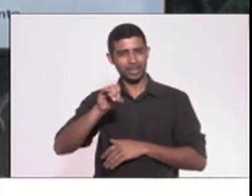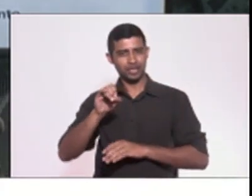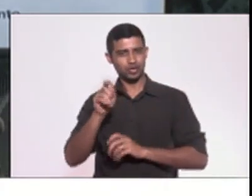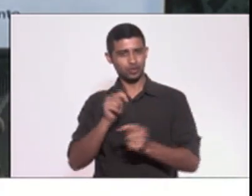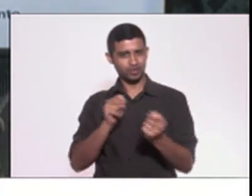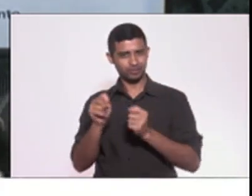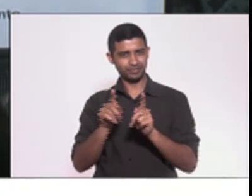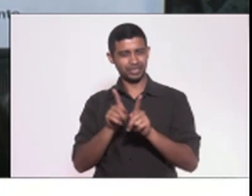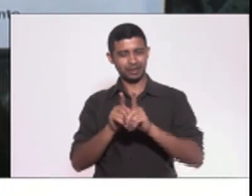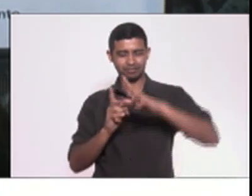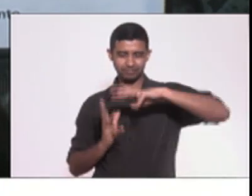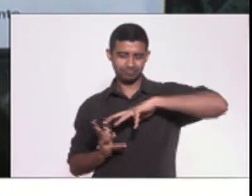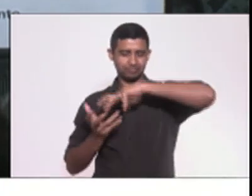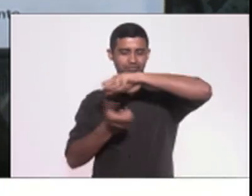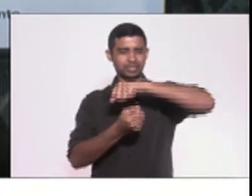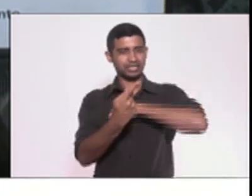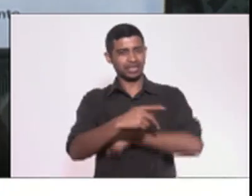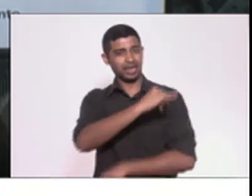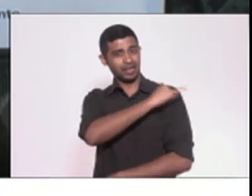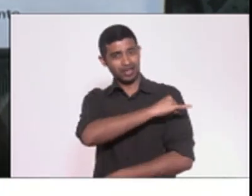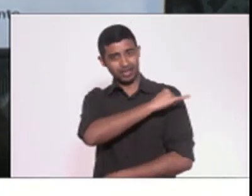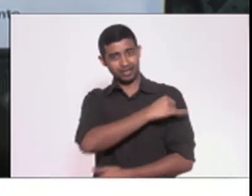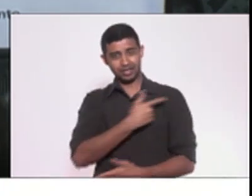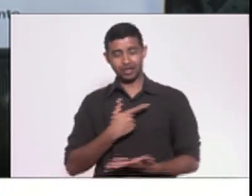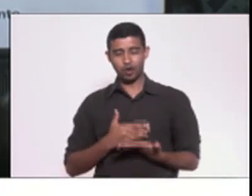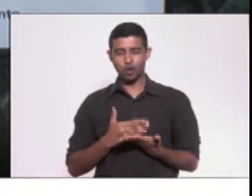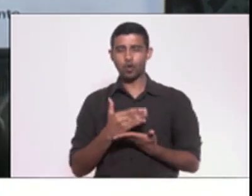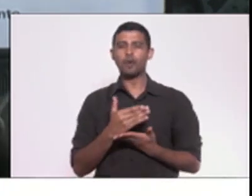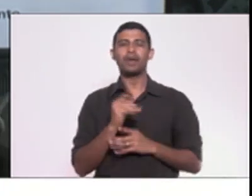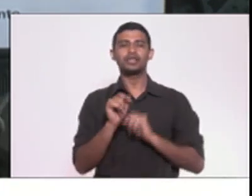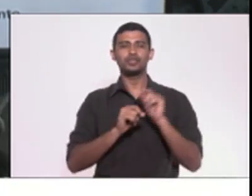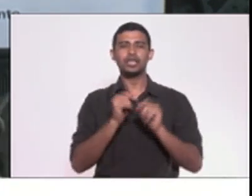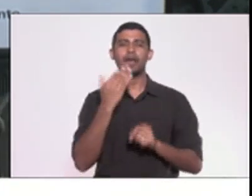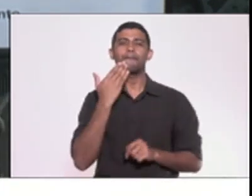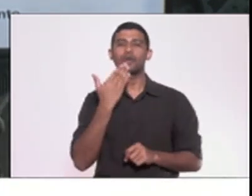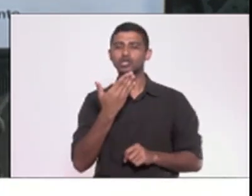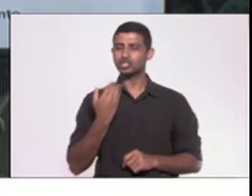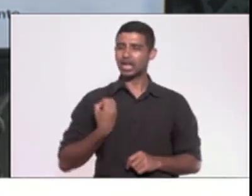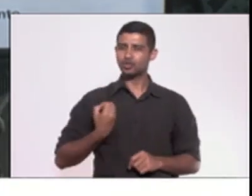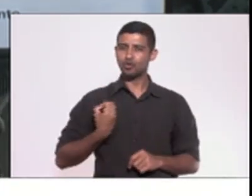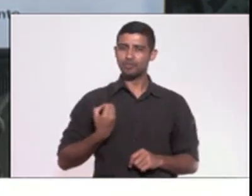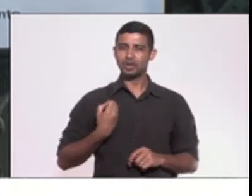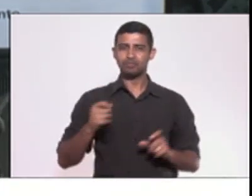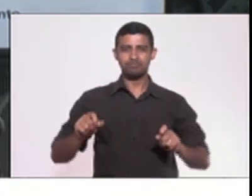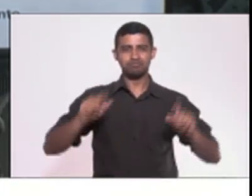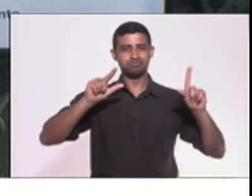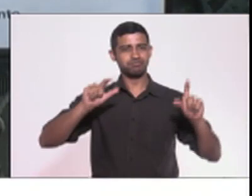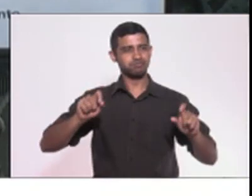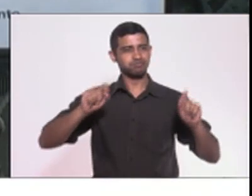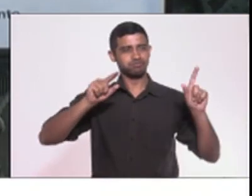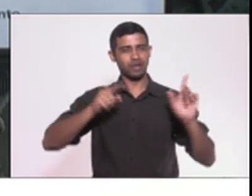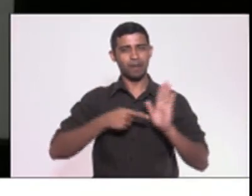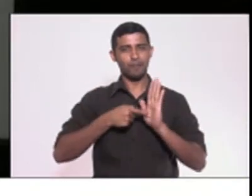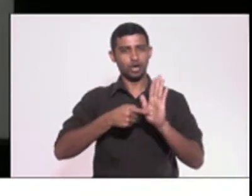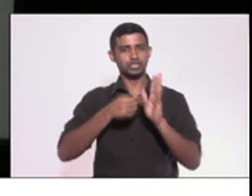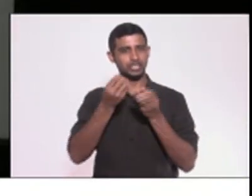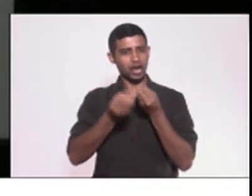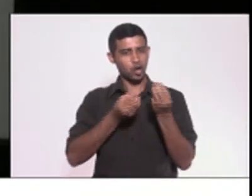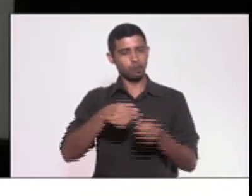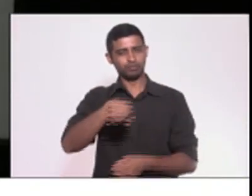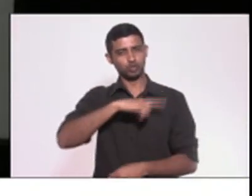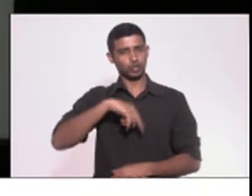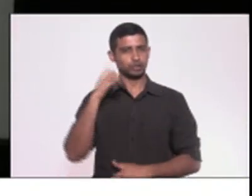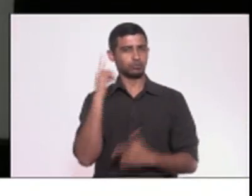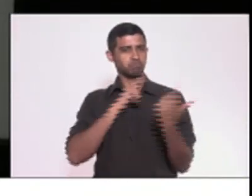para a sustentabilidade do Estado do Rio de Janeiro, eu começo a trazer alguns números para a gente demonstrar o nosso